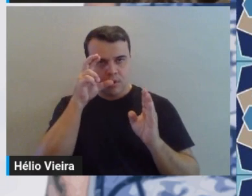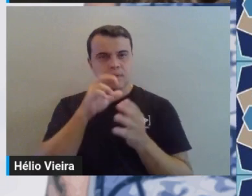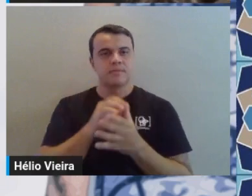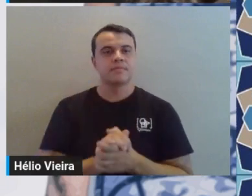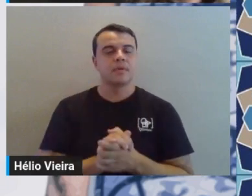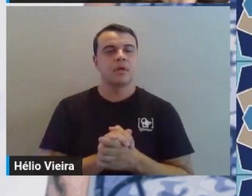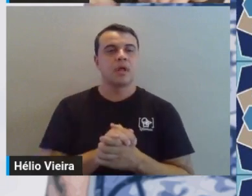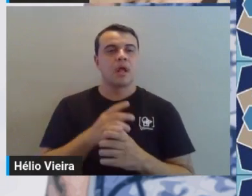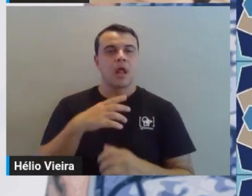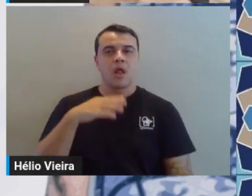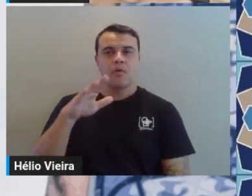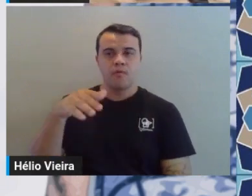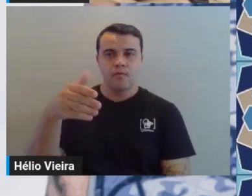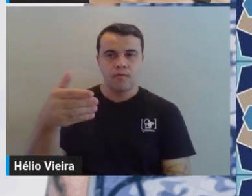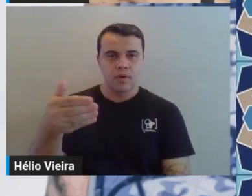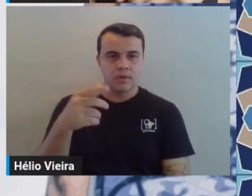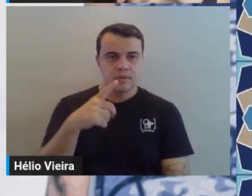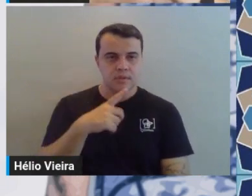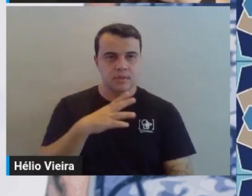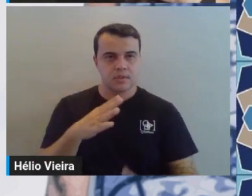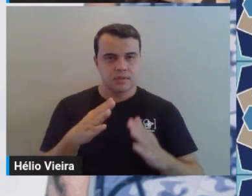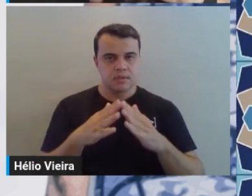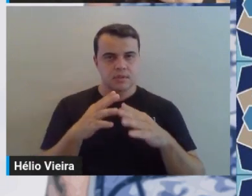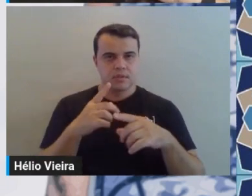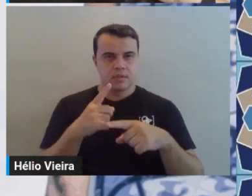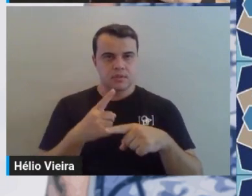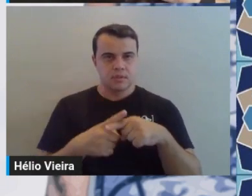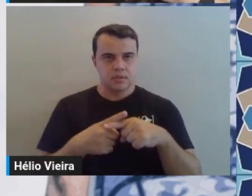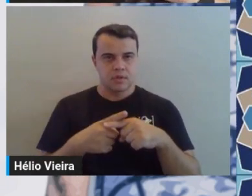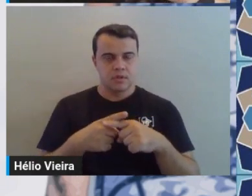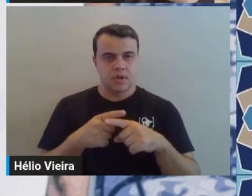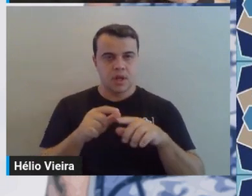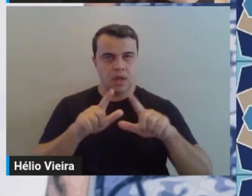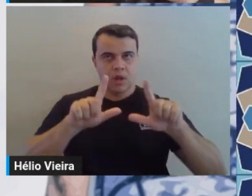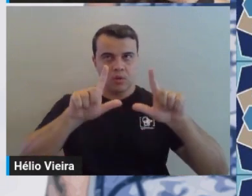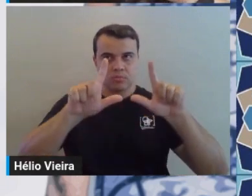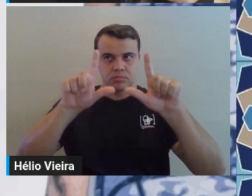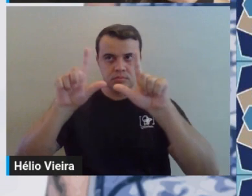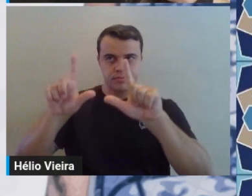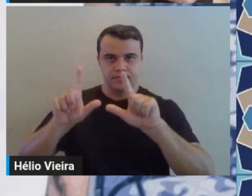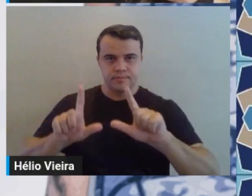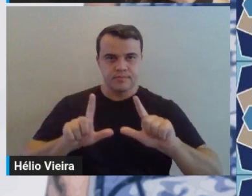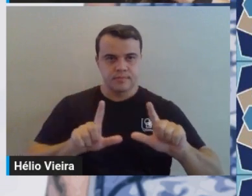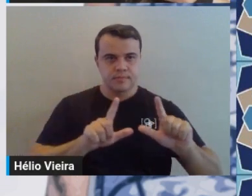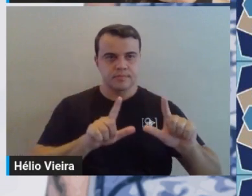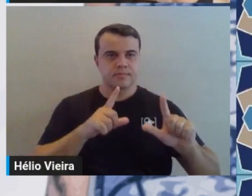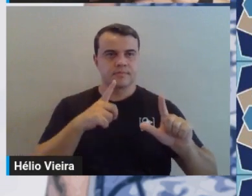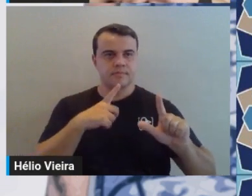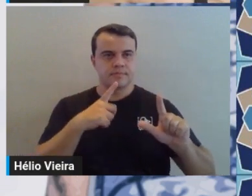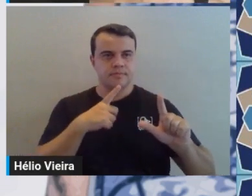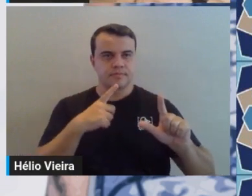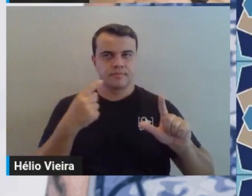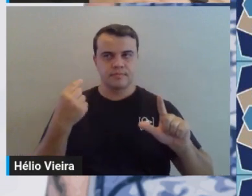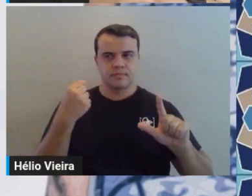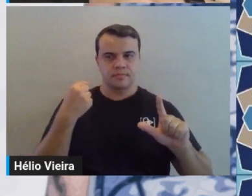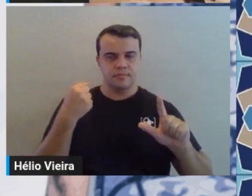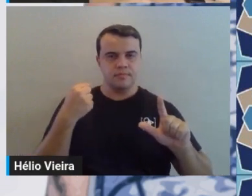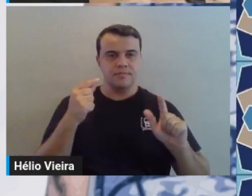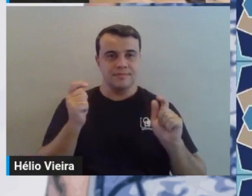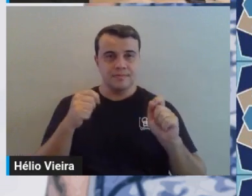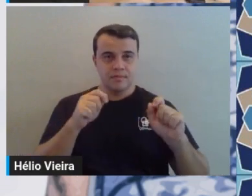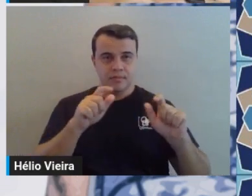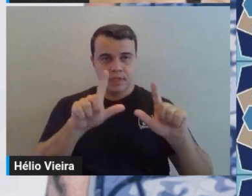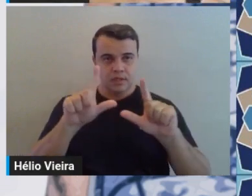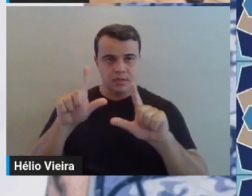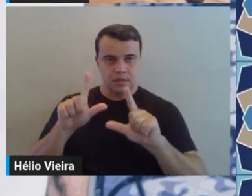do lado de fora da igreja tem o azulejo, né? No fundo da igreja tem o azulejo